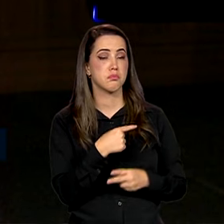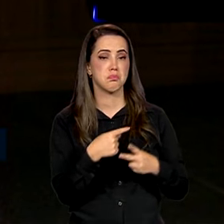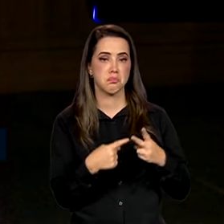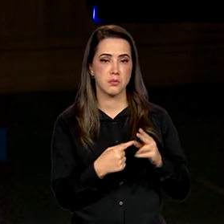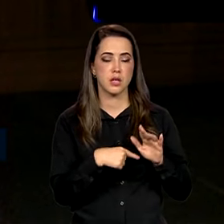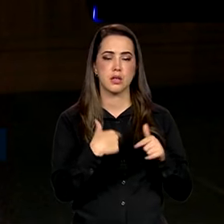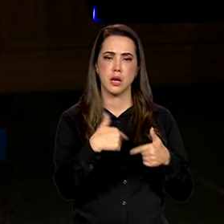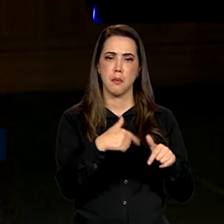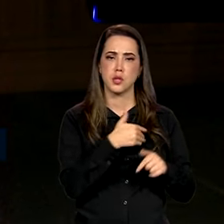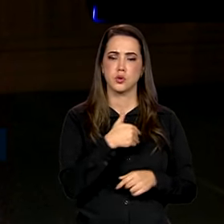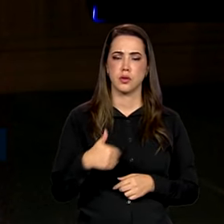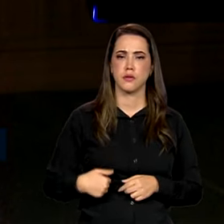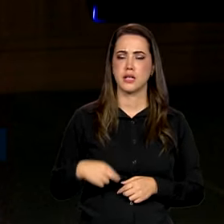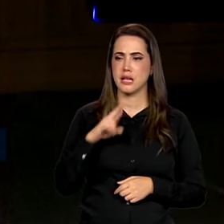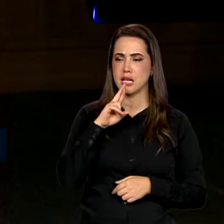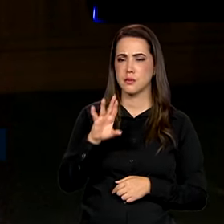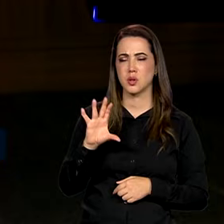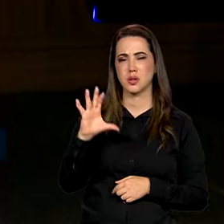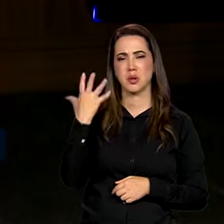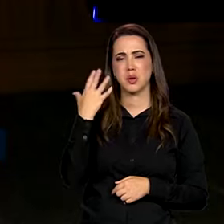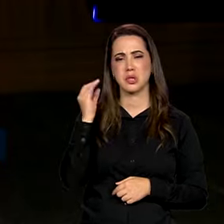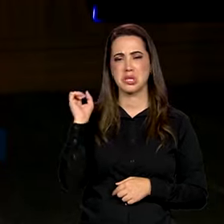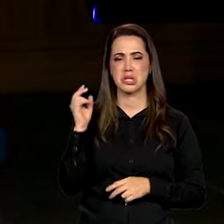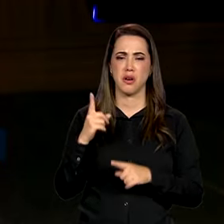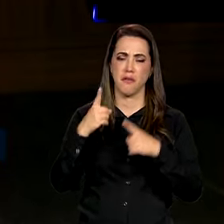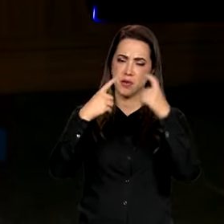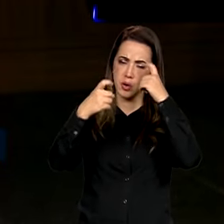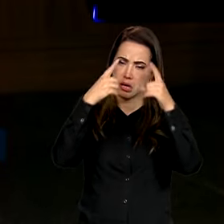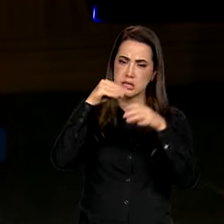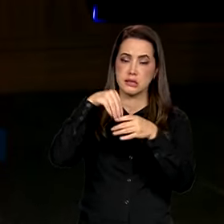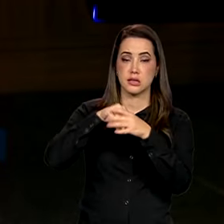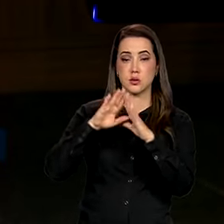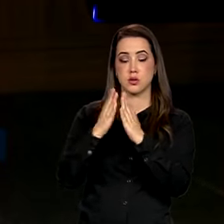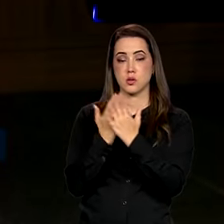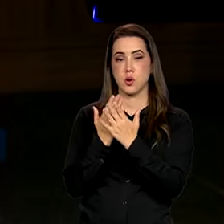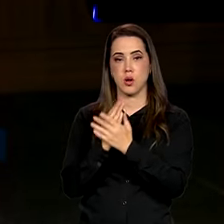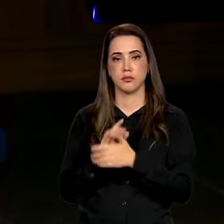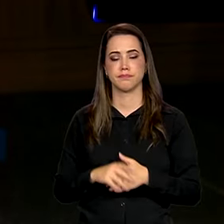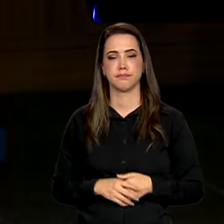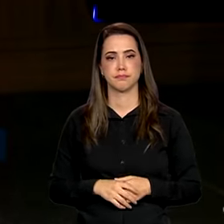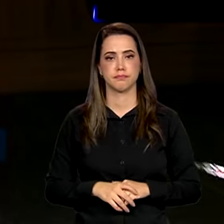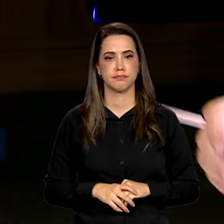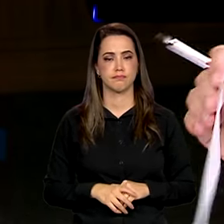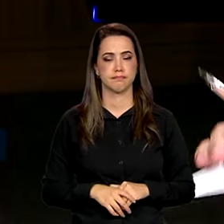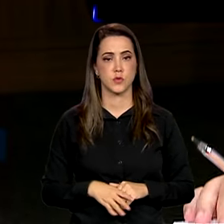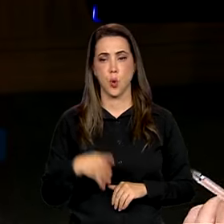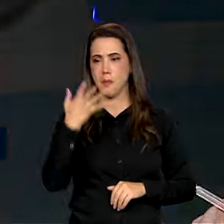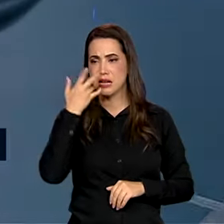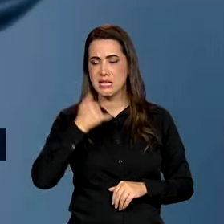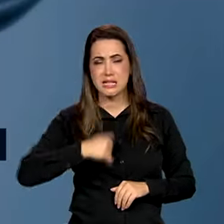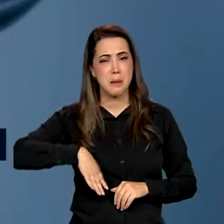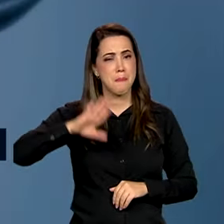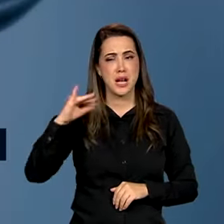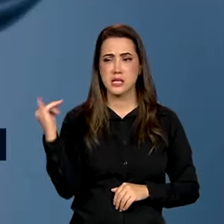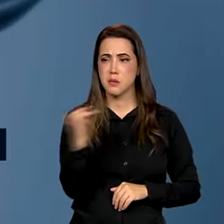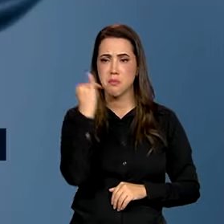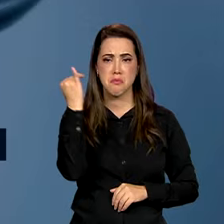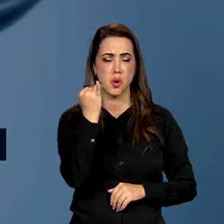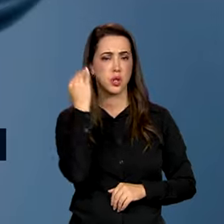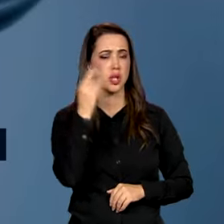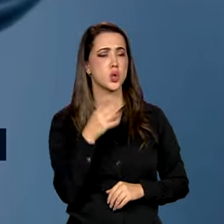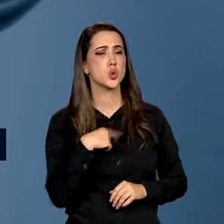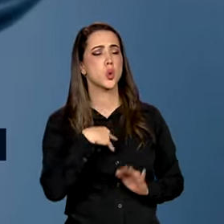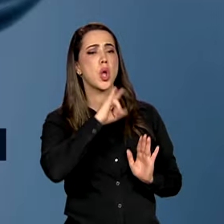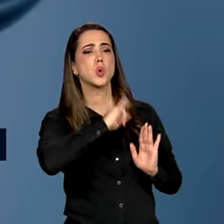pelo governo em resposta aos recentes casos de violência em escolas uma criança vale mais do que todos os termos de